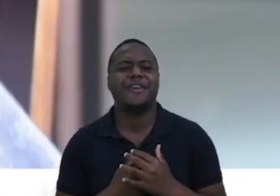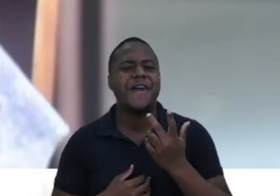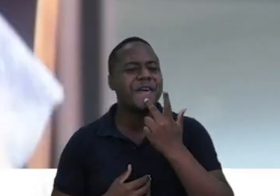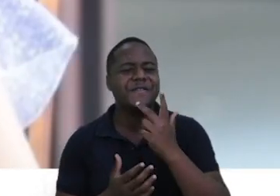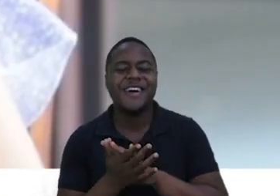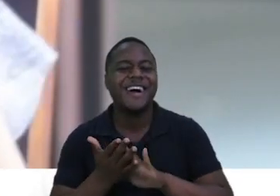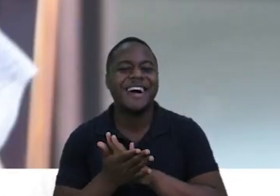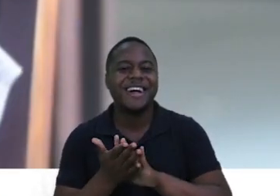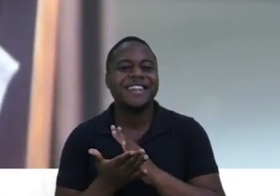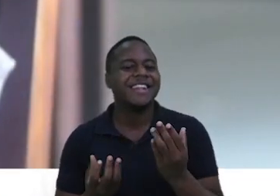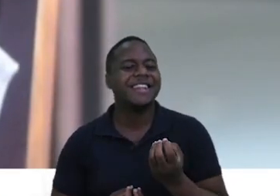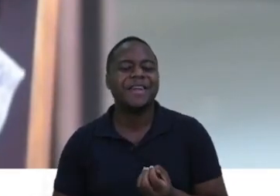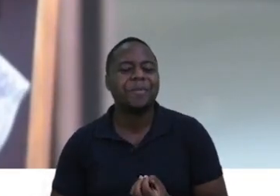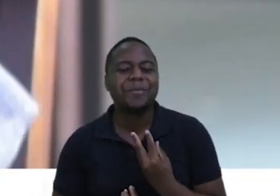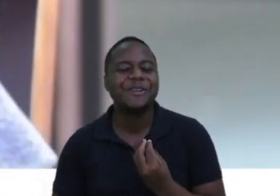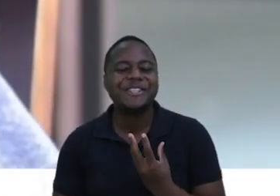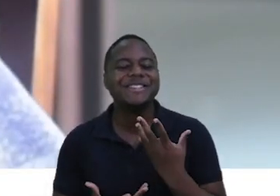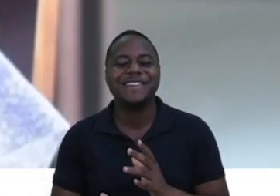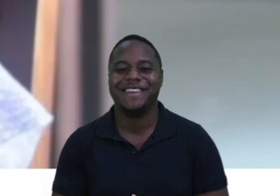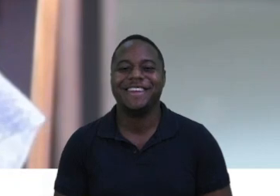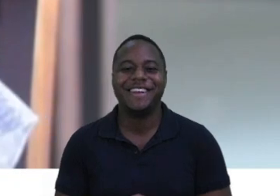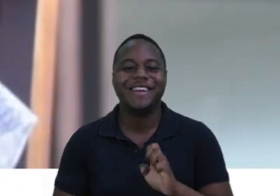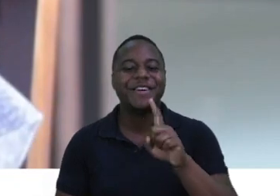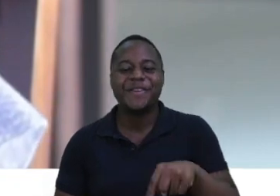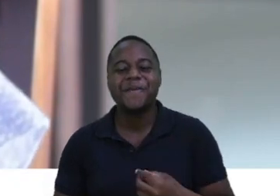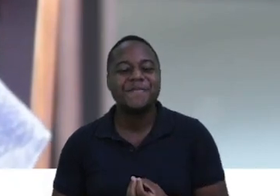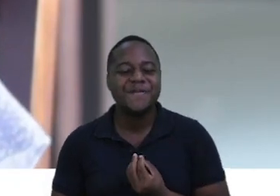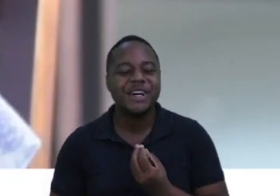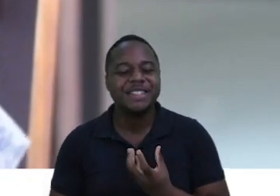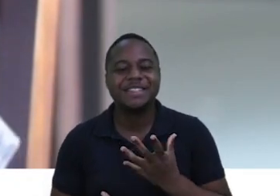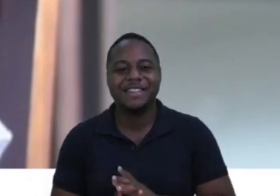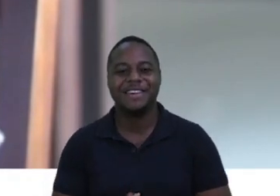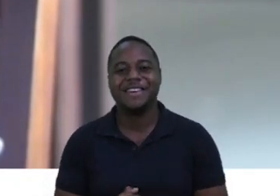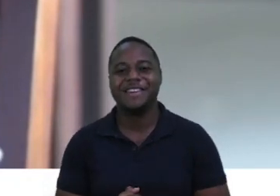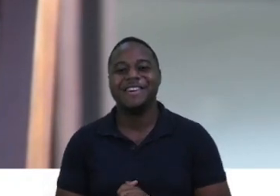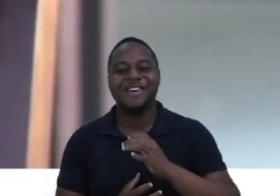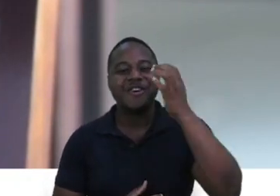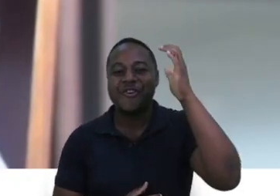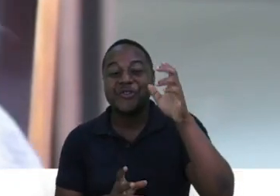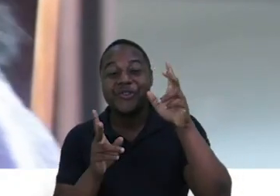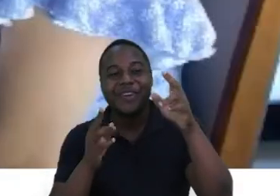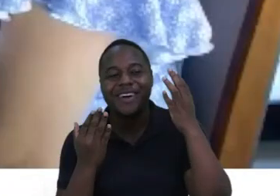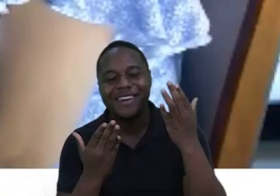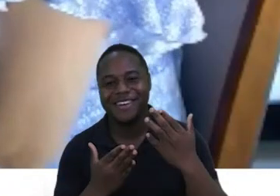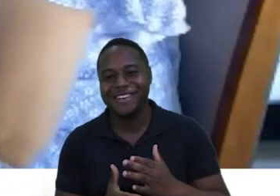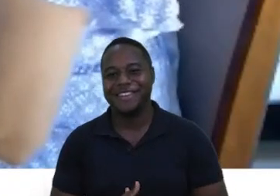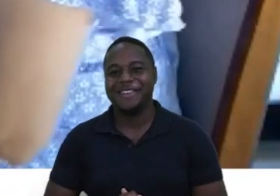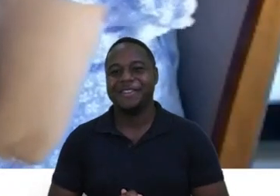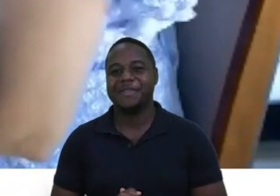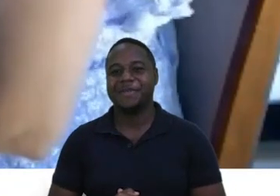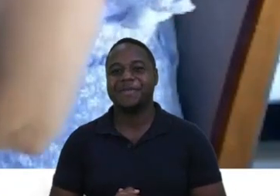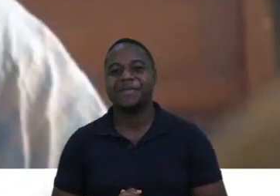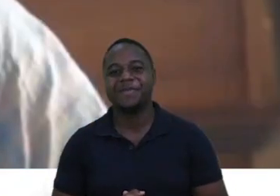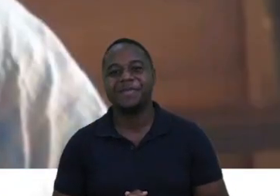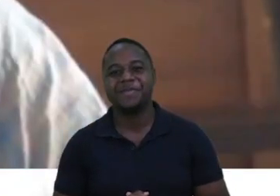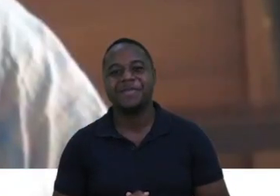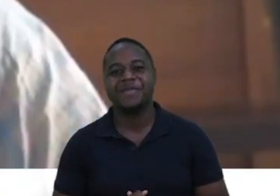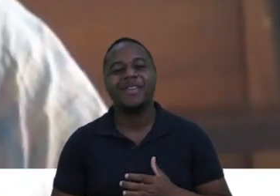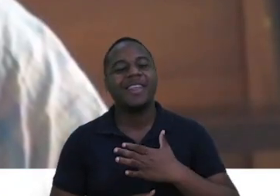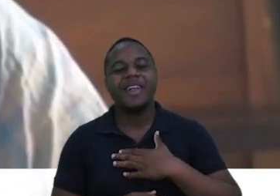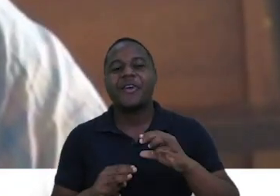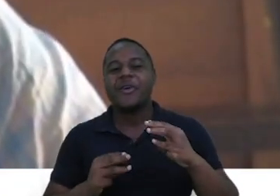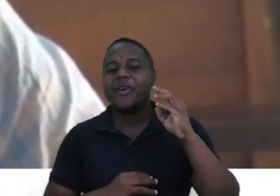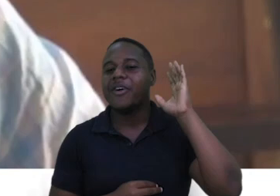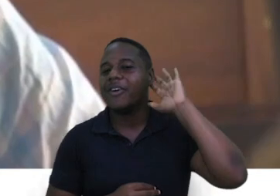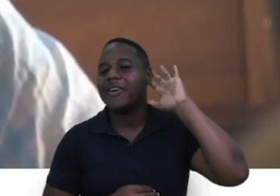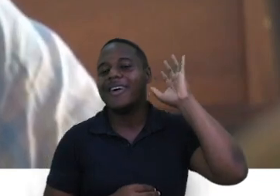tudo. Poesia. É poesia, né? Então, falar de cultura é isso. Melodia, melodia para os meus ouvidos. Melodia para os nossos